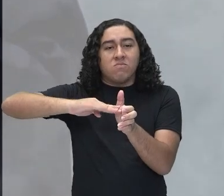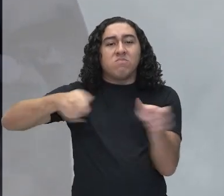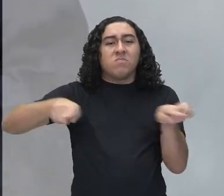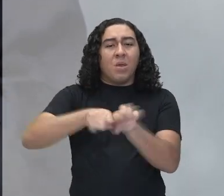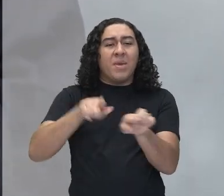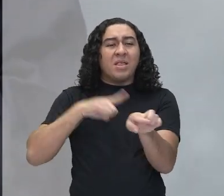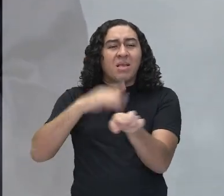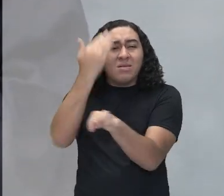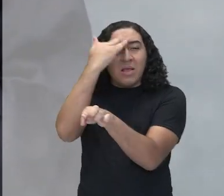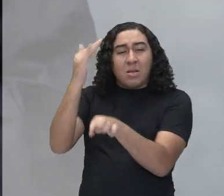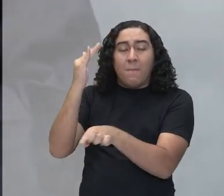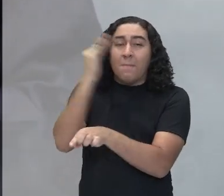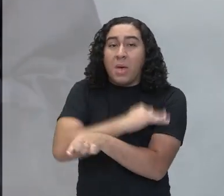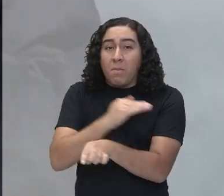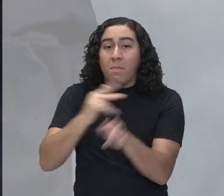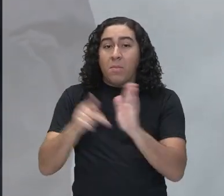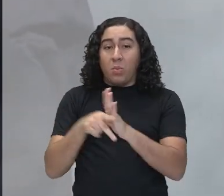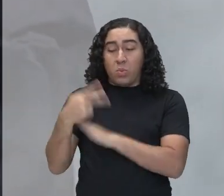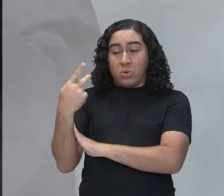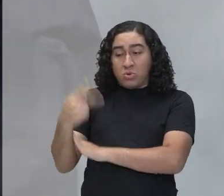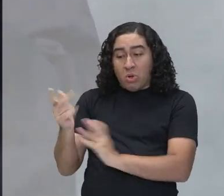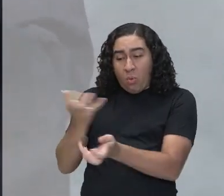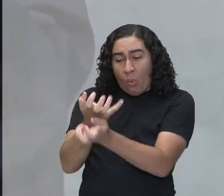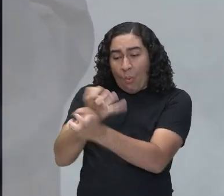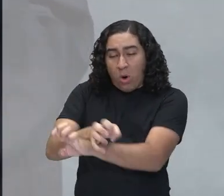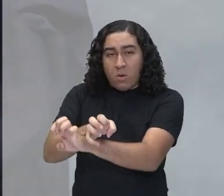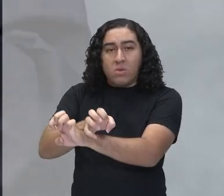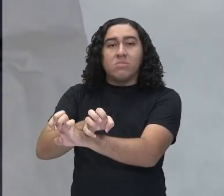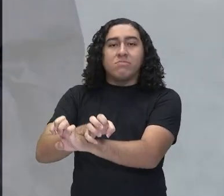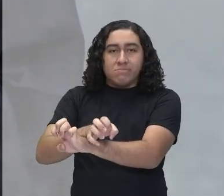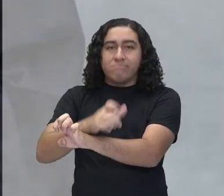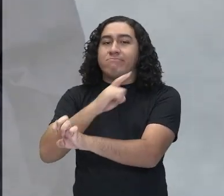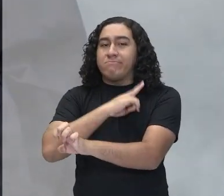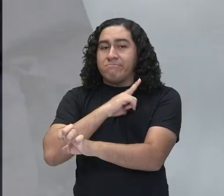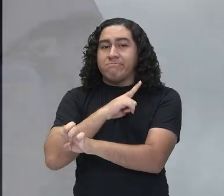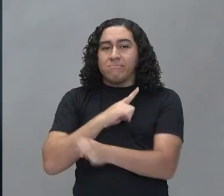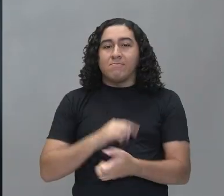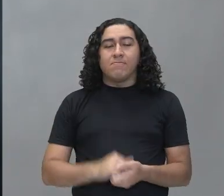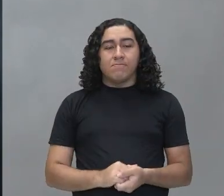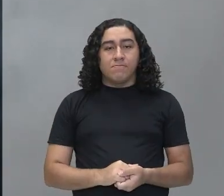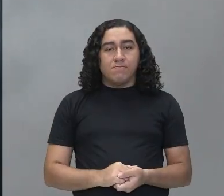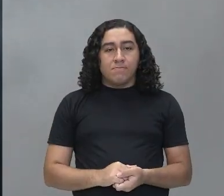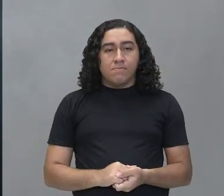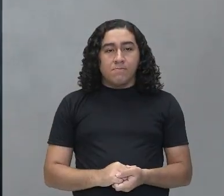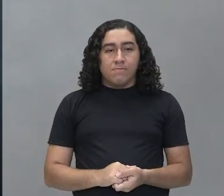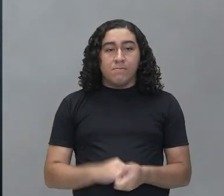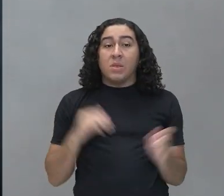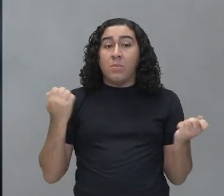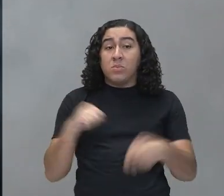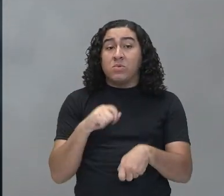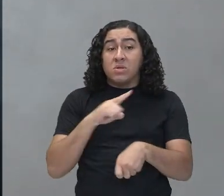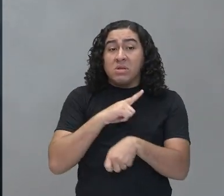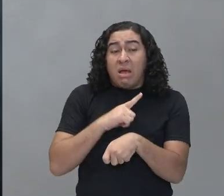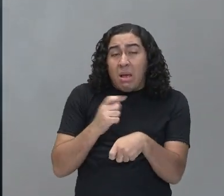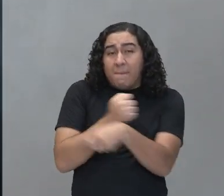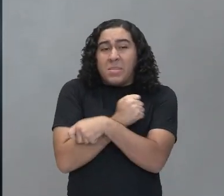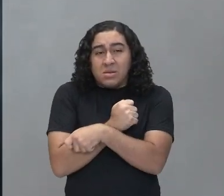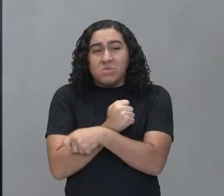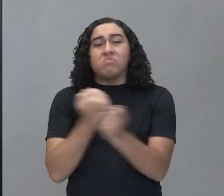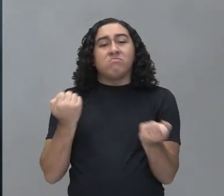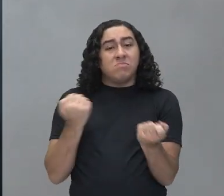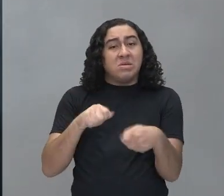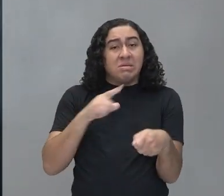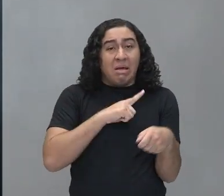raça, quando tu e os teus fordes nos fossos. pode do abraço te livrar da